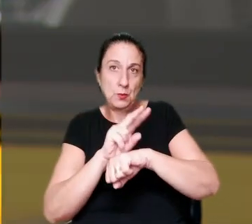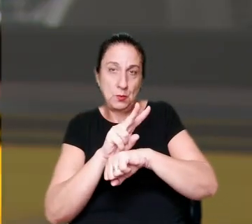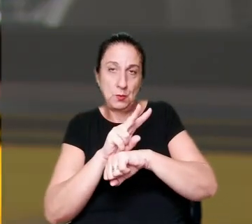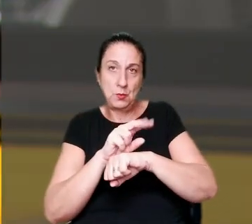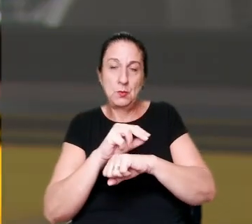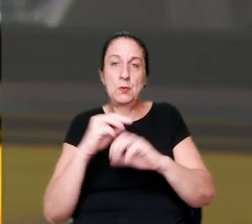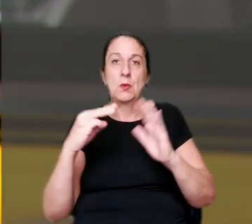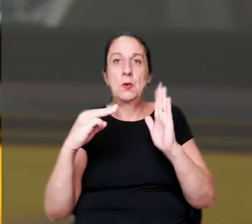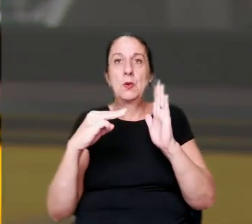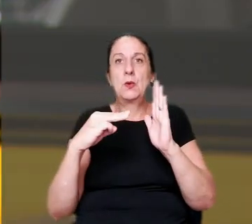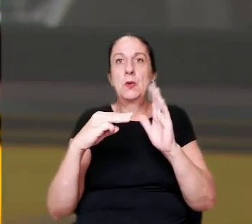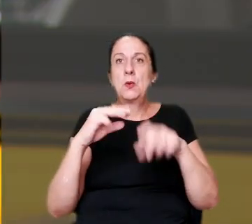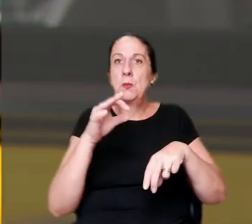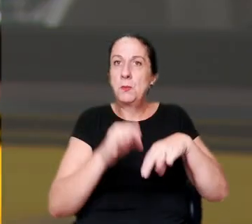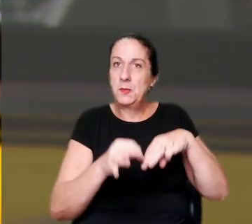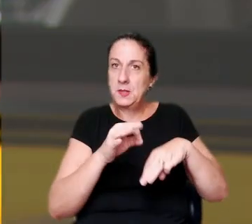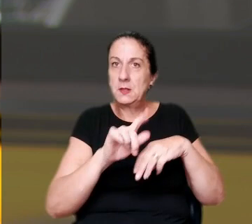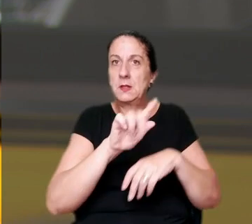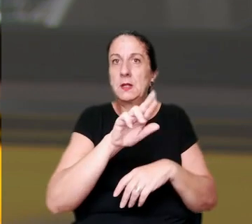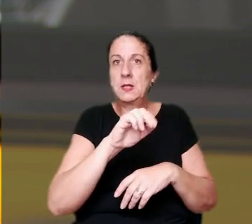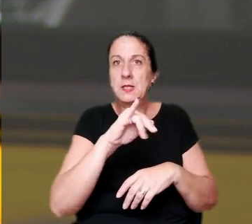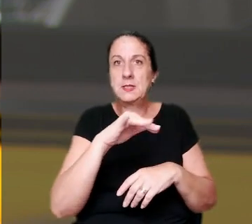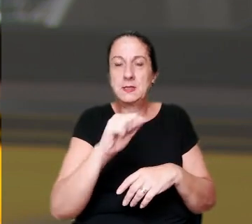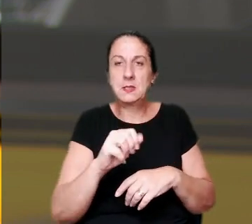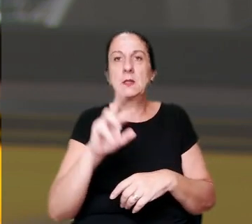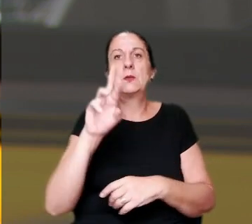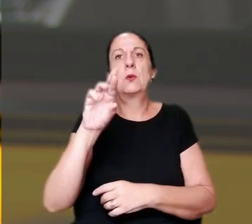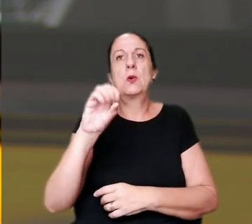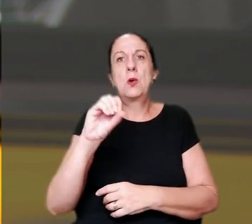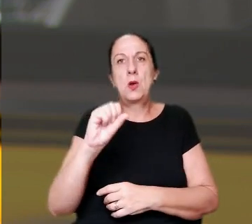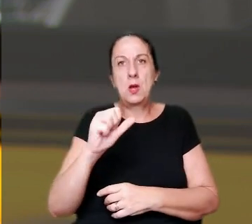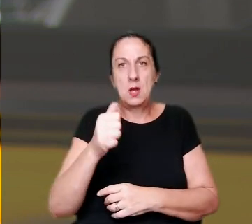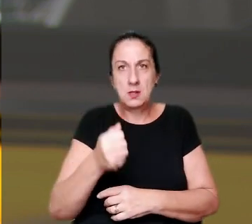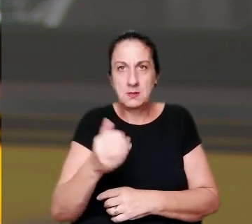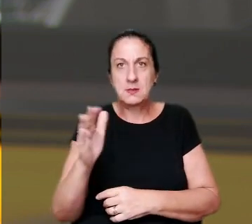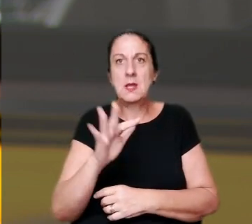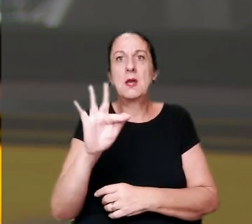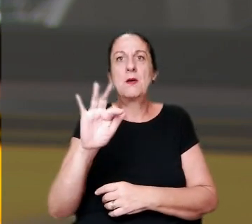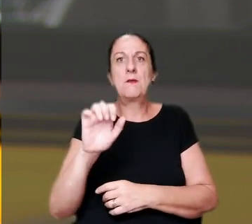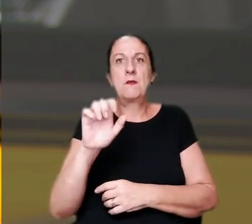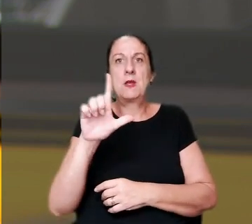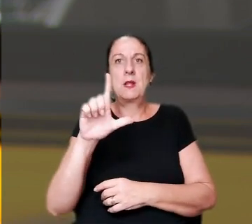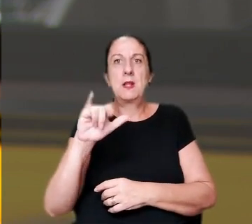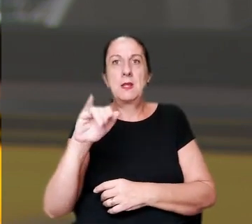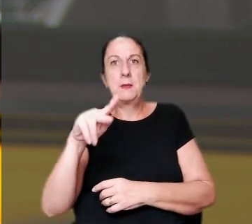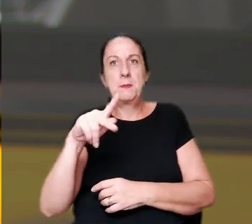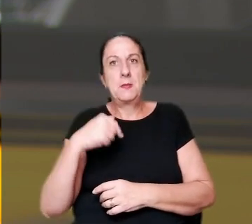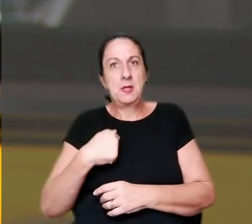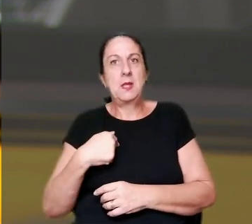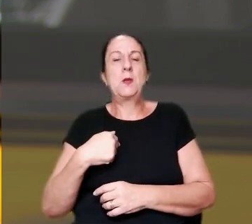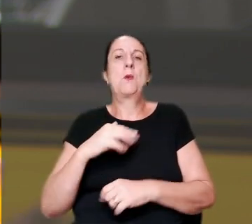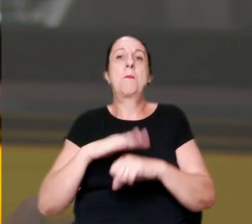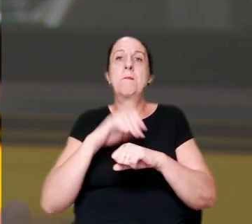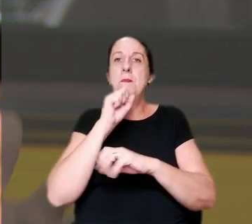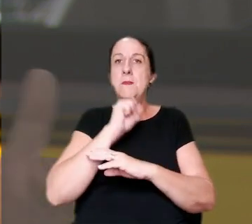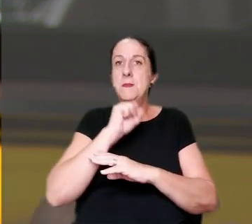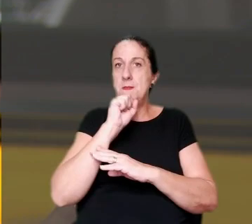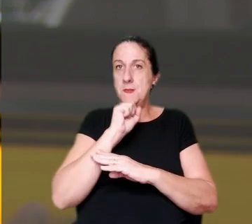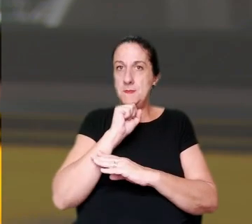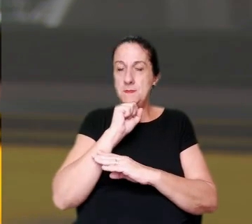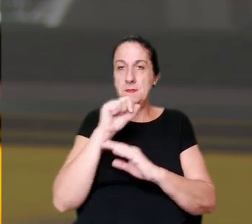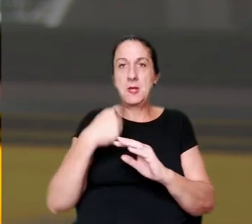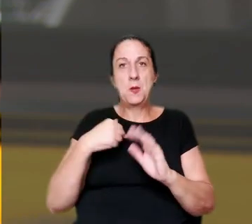vagas. O ministro Bresciani, a ministra Rosa e o ministro Felipe. Né? Nós 4. Eu, mais